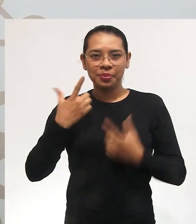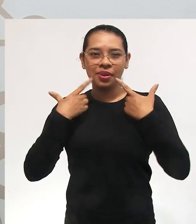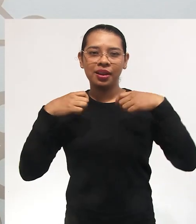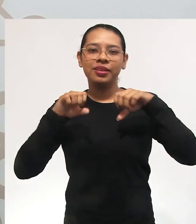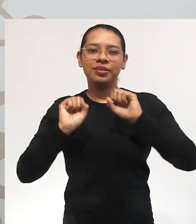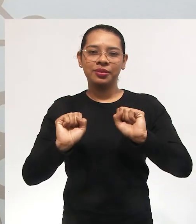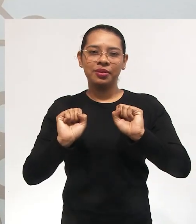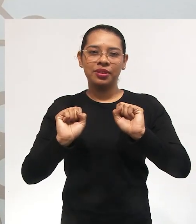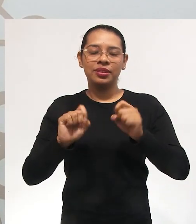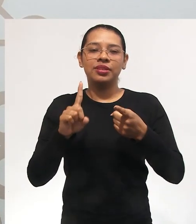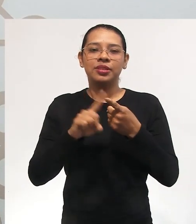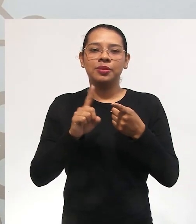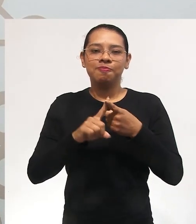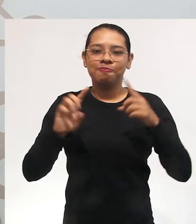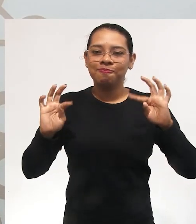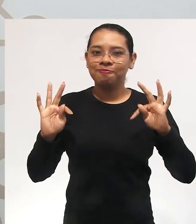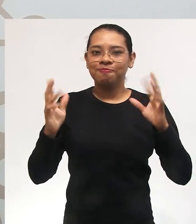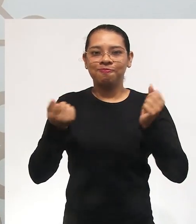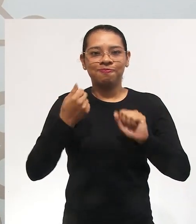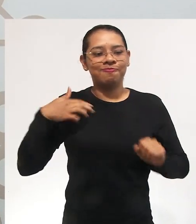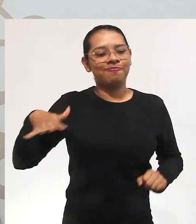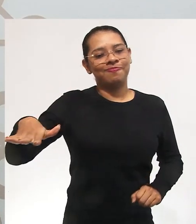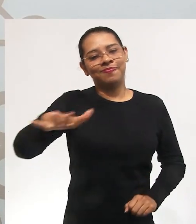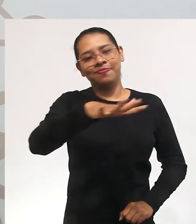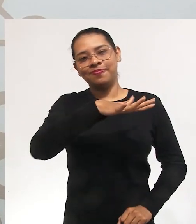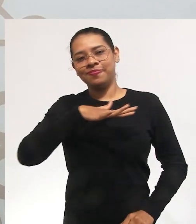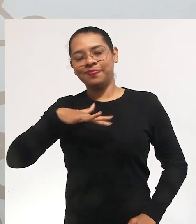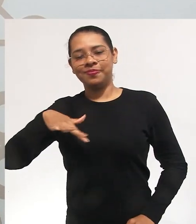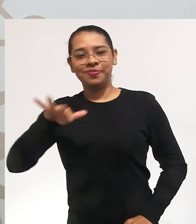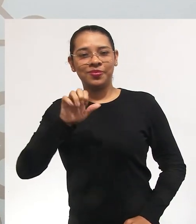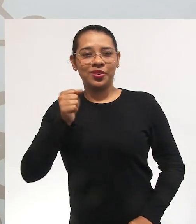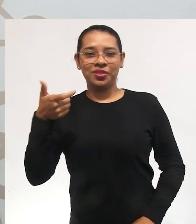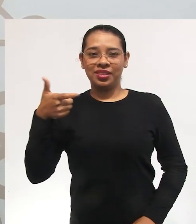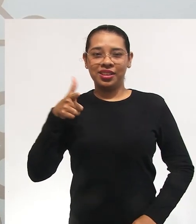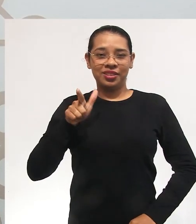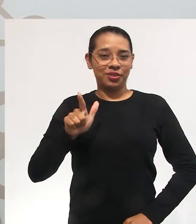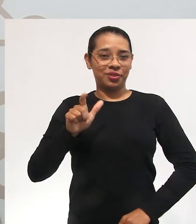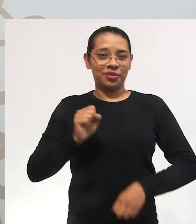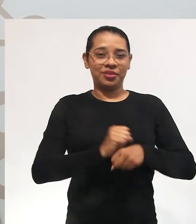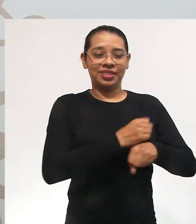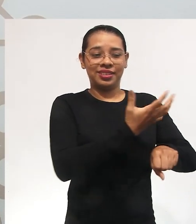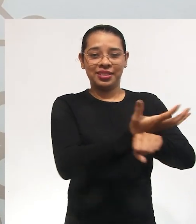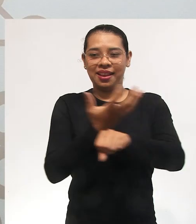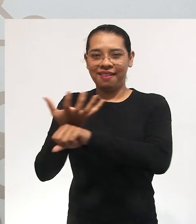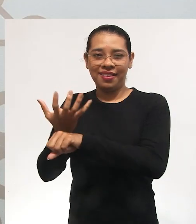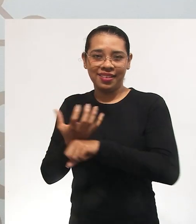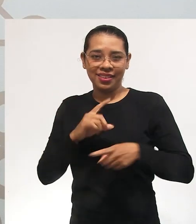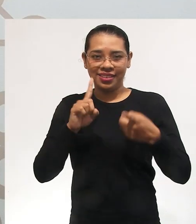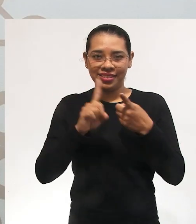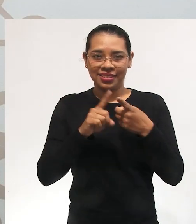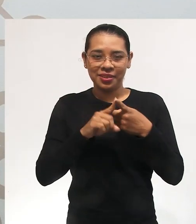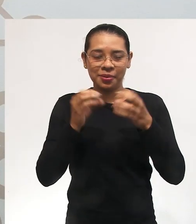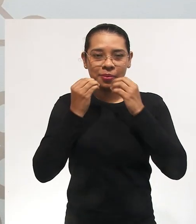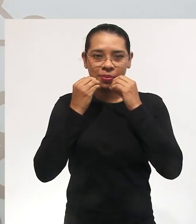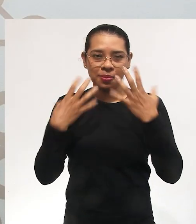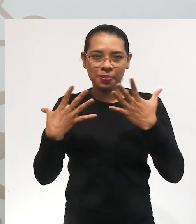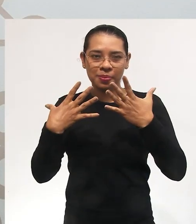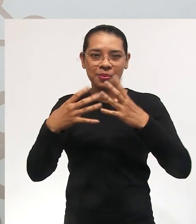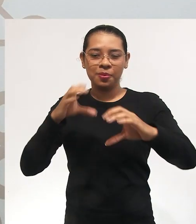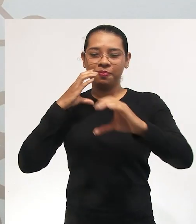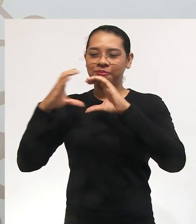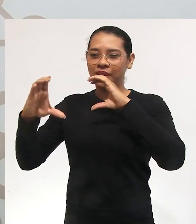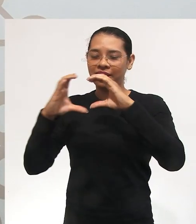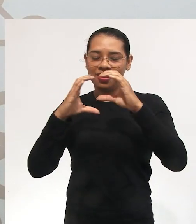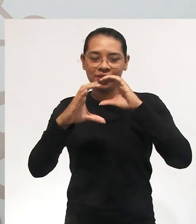a linguagem, então, ela permeia todas as outras áreas, é a forma como a gente se comunica, então ela é importante